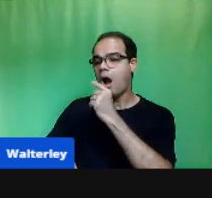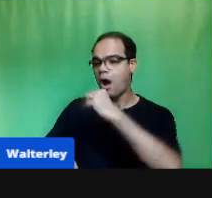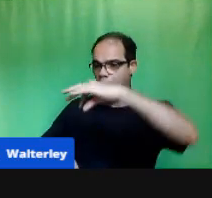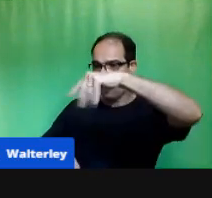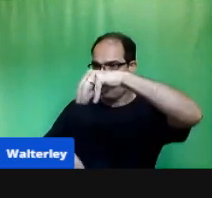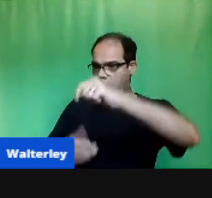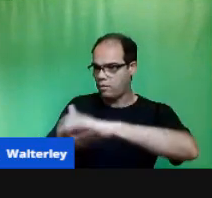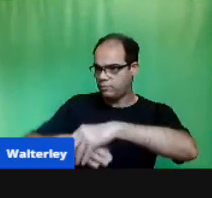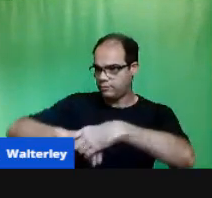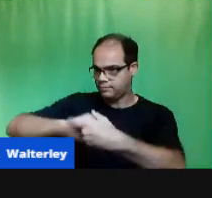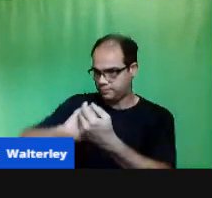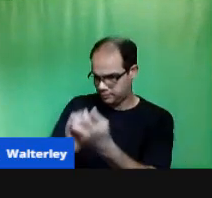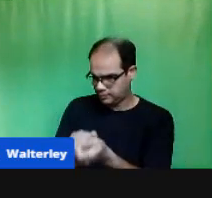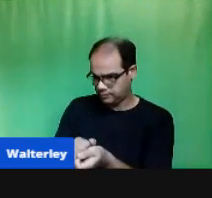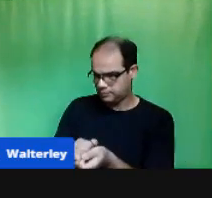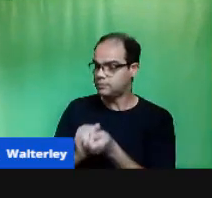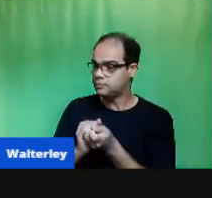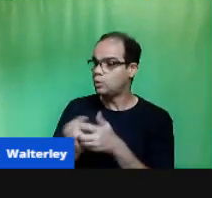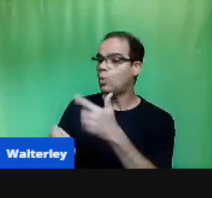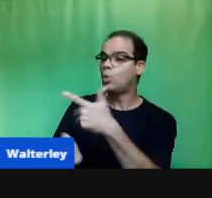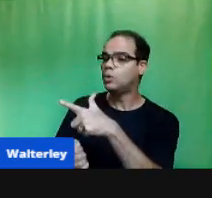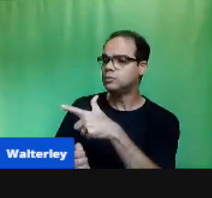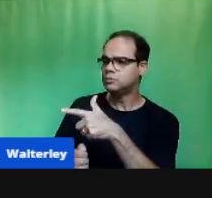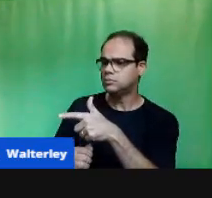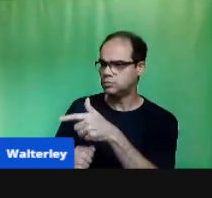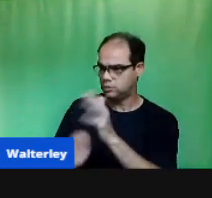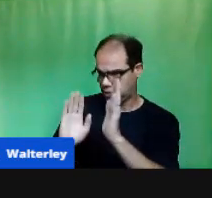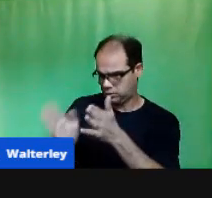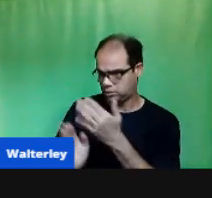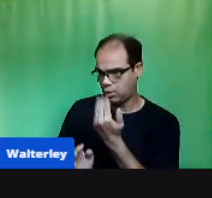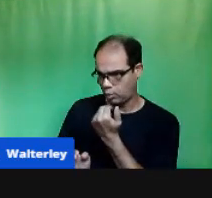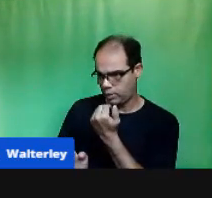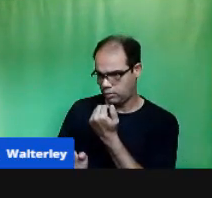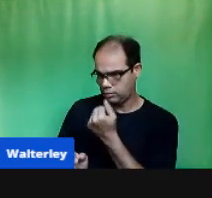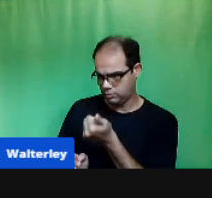alimentados, né? Isso também faz muita diferença.